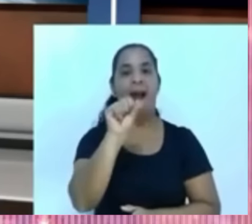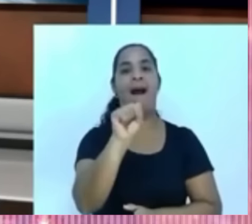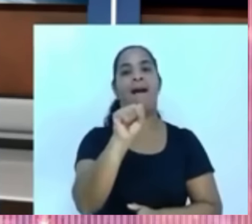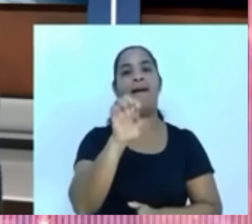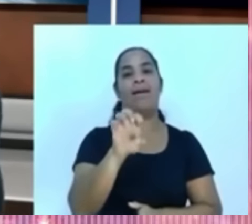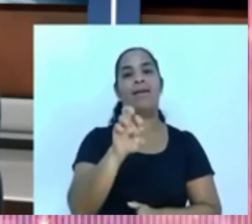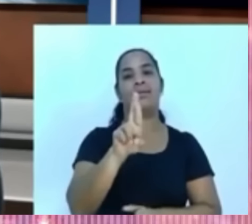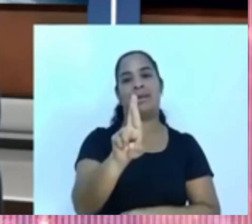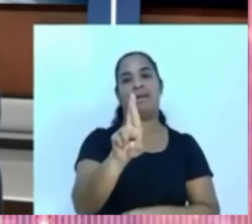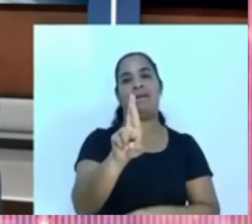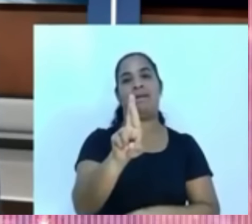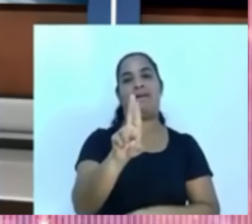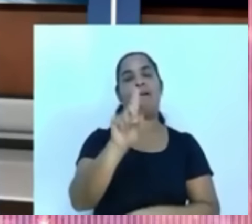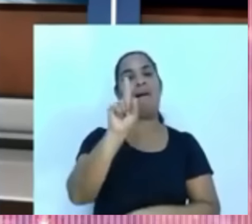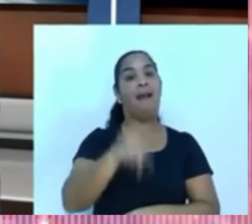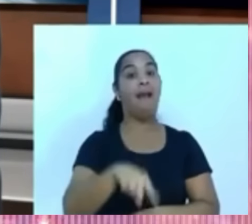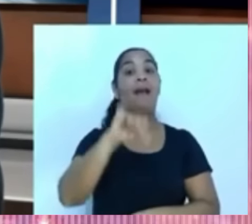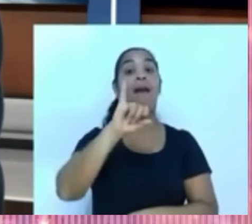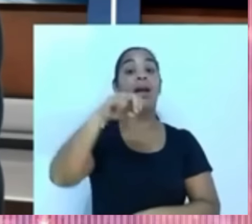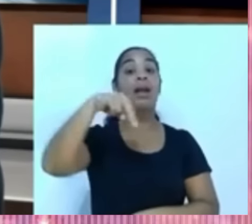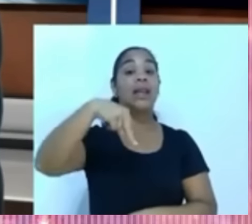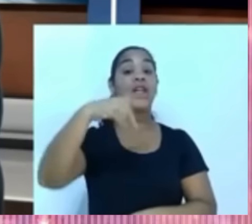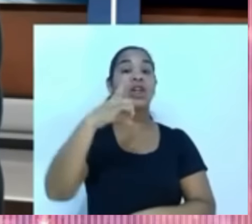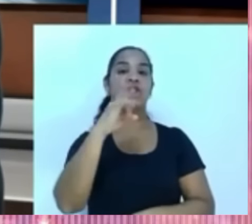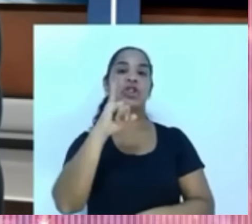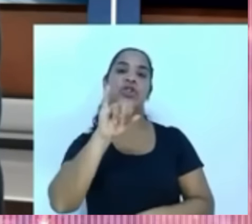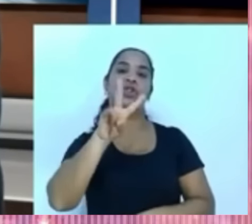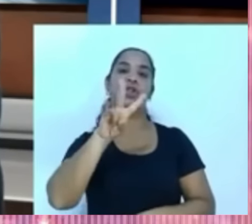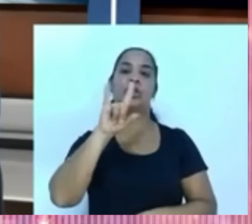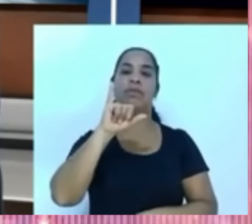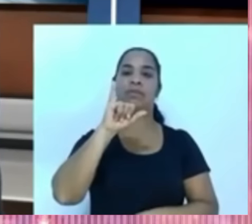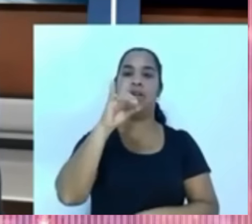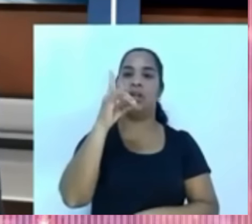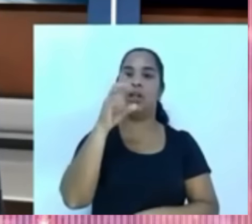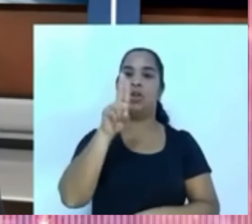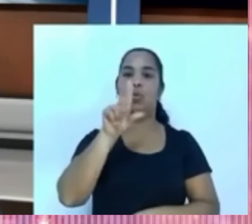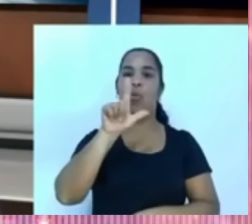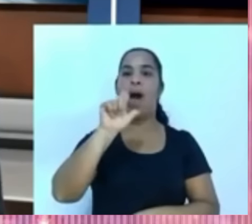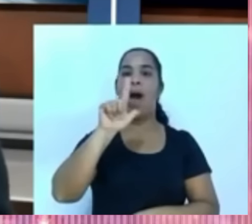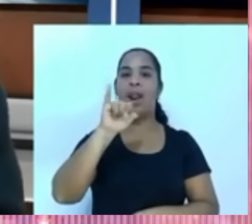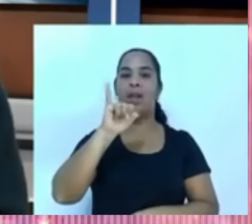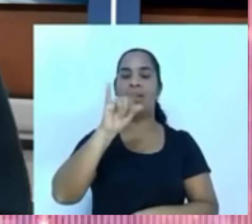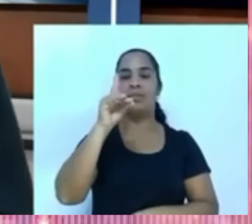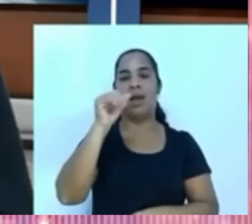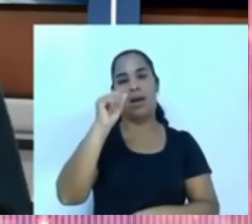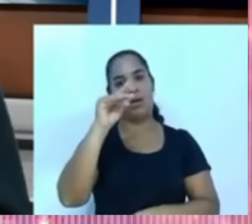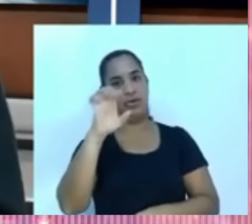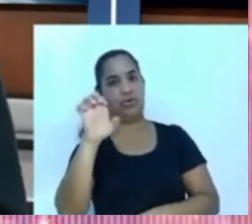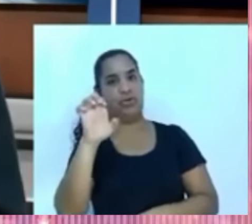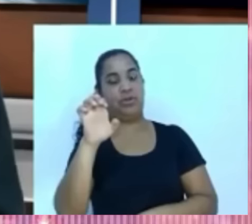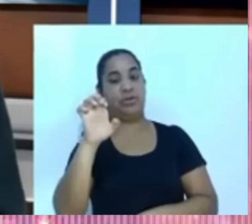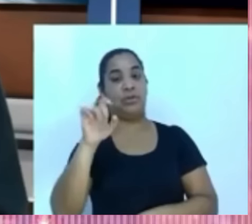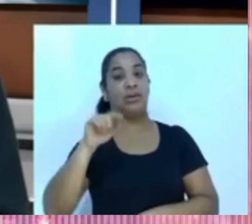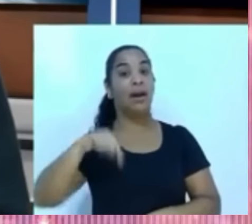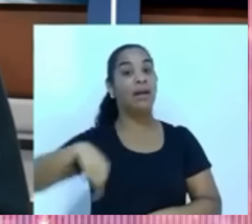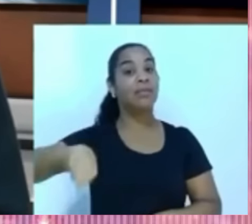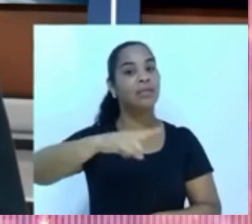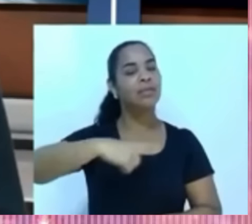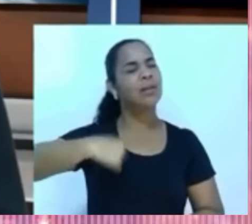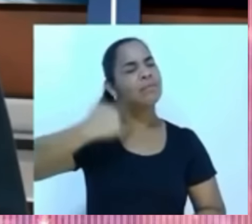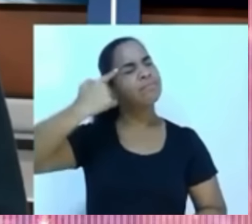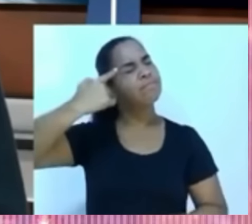individualidade lá no profundo do inconsciente coletivo nós vamos encontrar a memória do dos